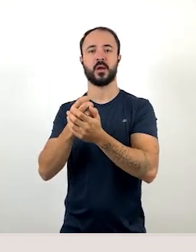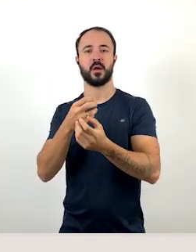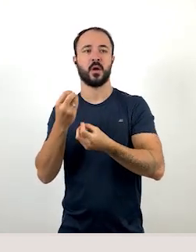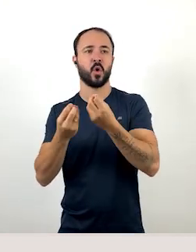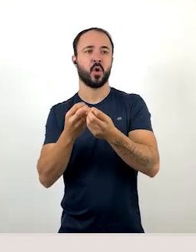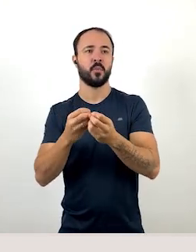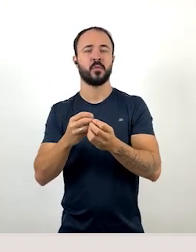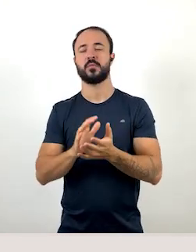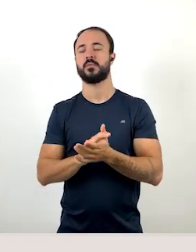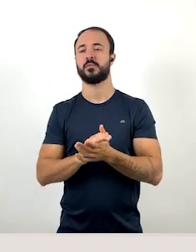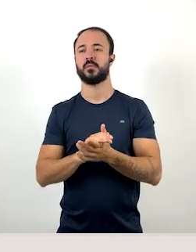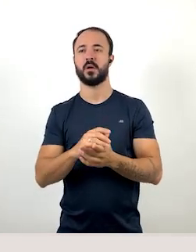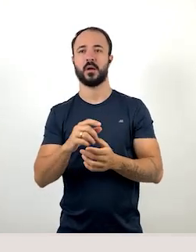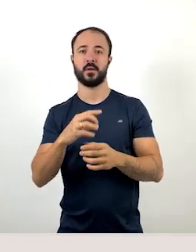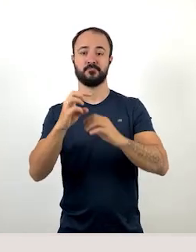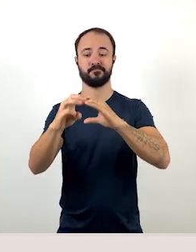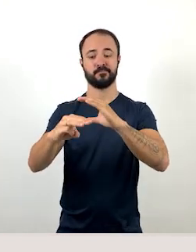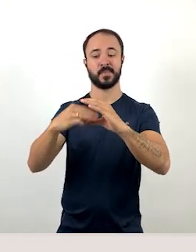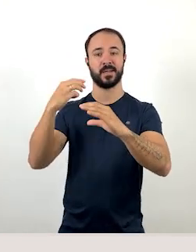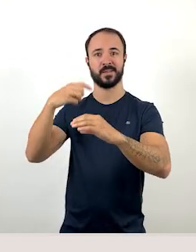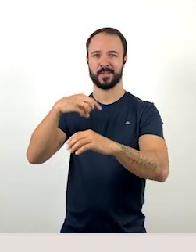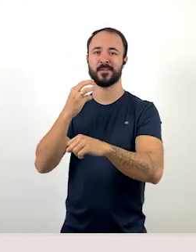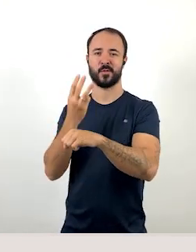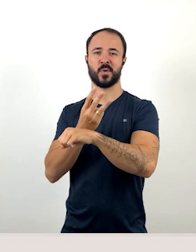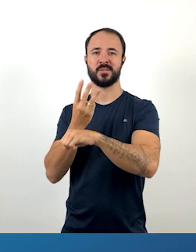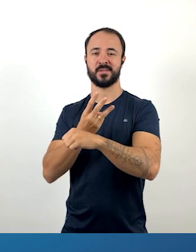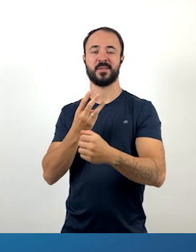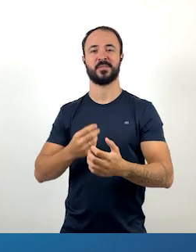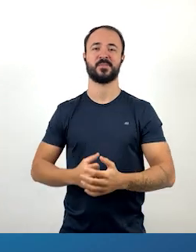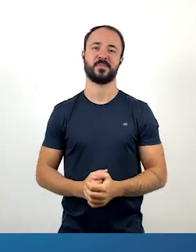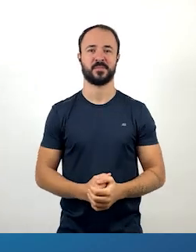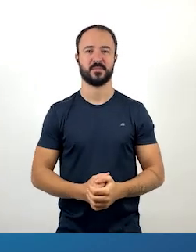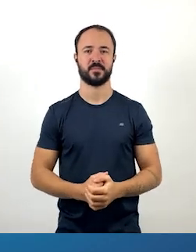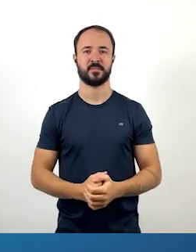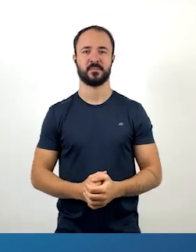abiótica. Você pode mandar para a gente no telefone que está na sua tela.